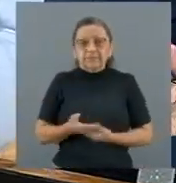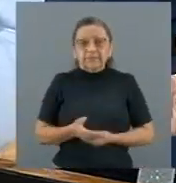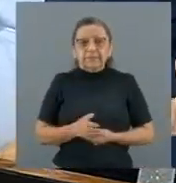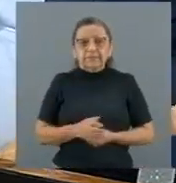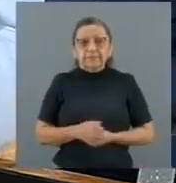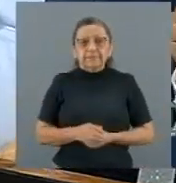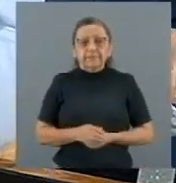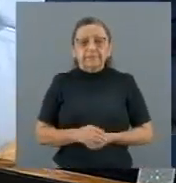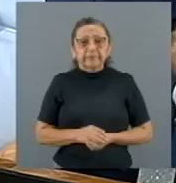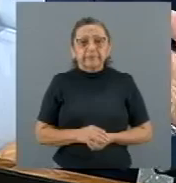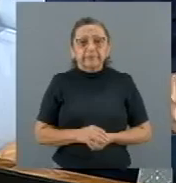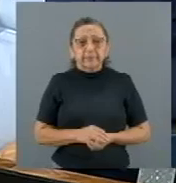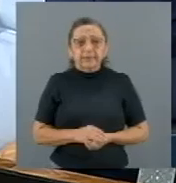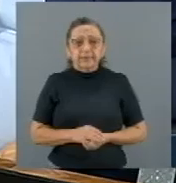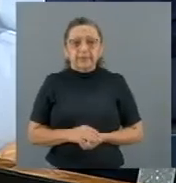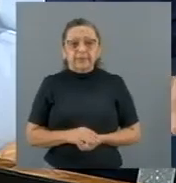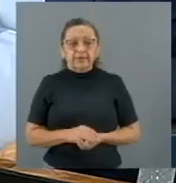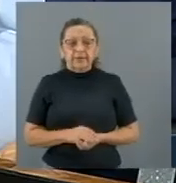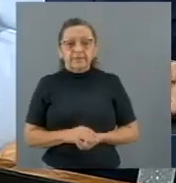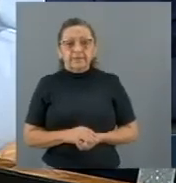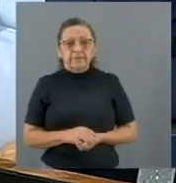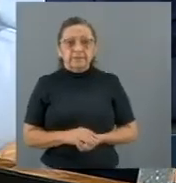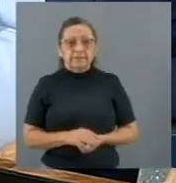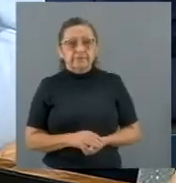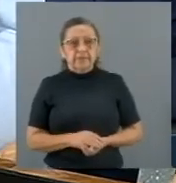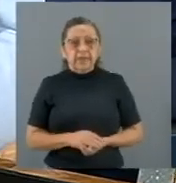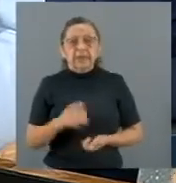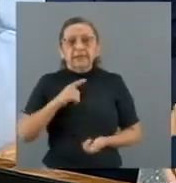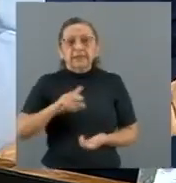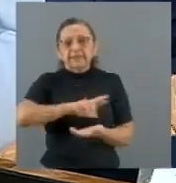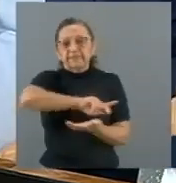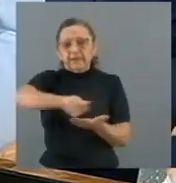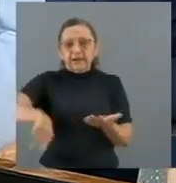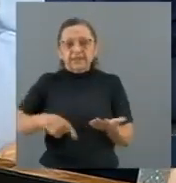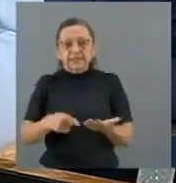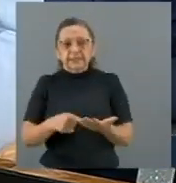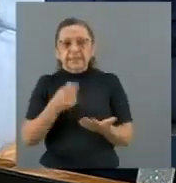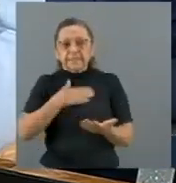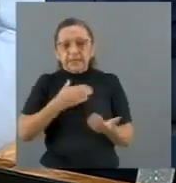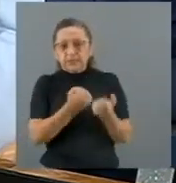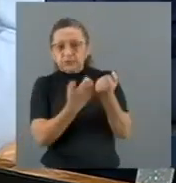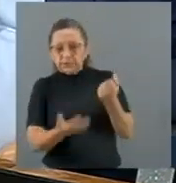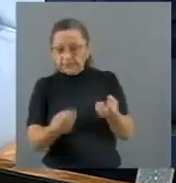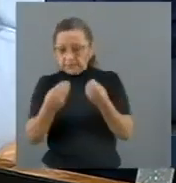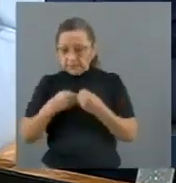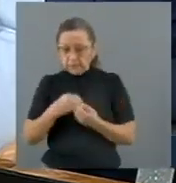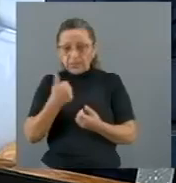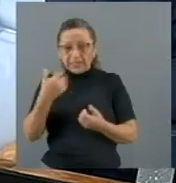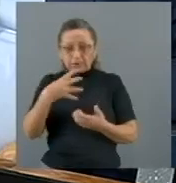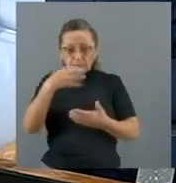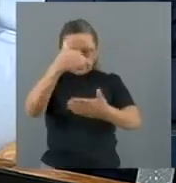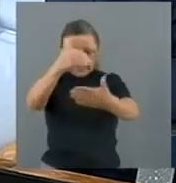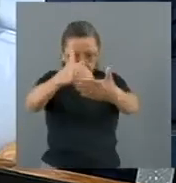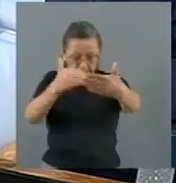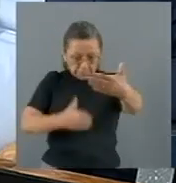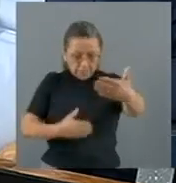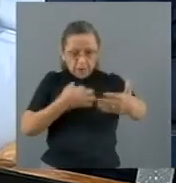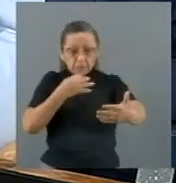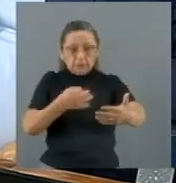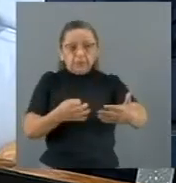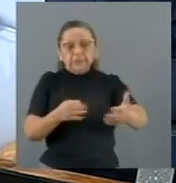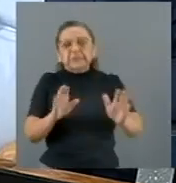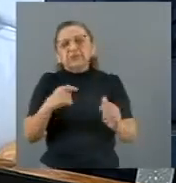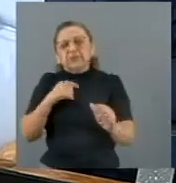muito, uma última observação, tem várias aqui, a assessoria me deu 14, viu? Eu vou lhe poupar, eminente